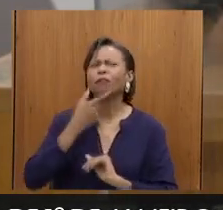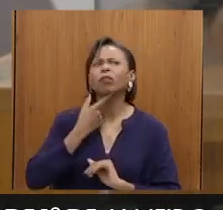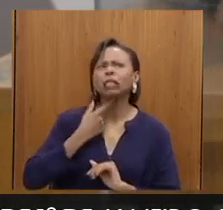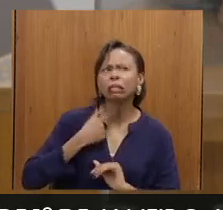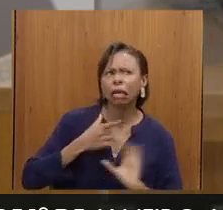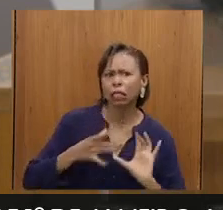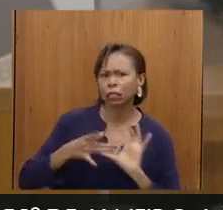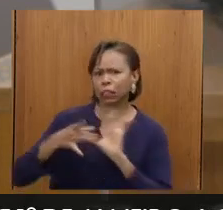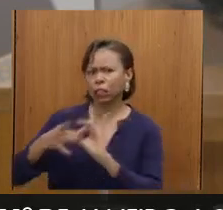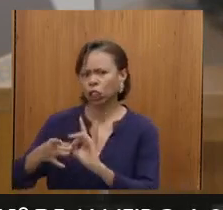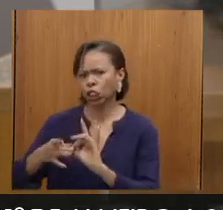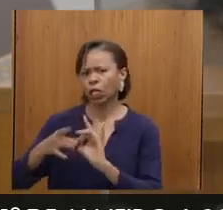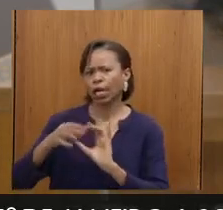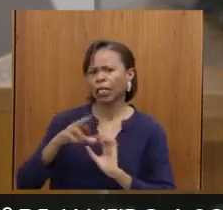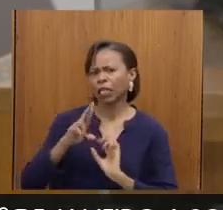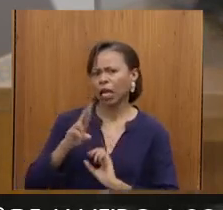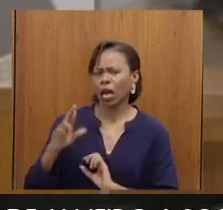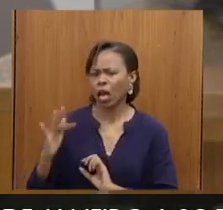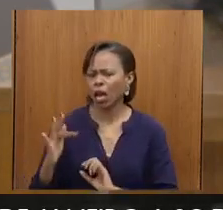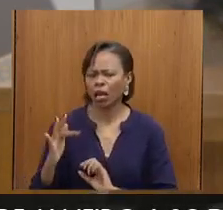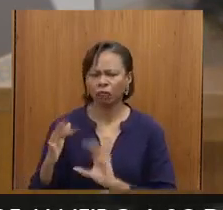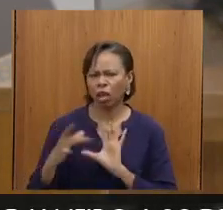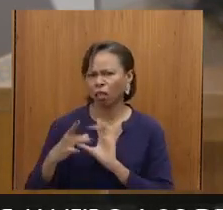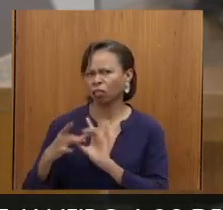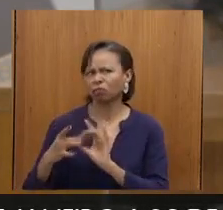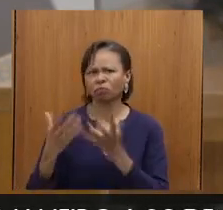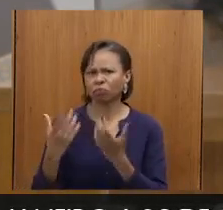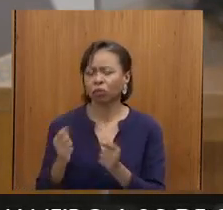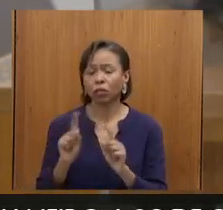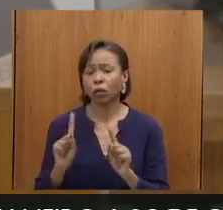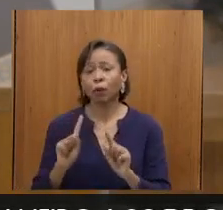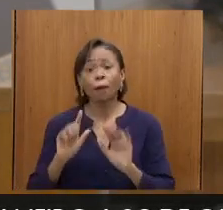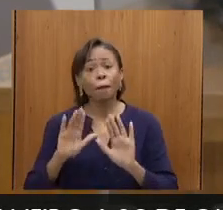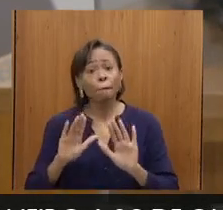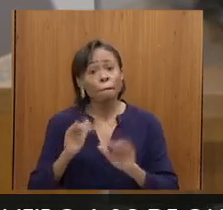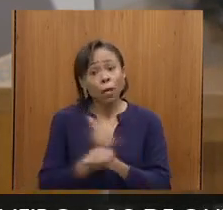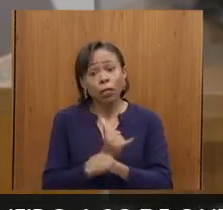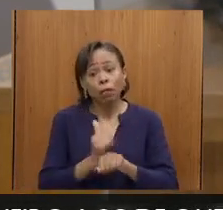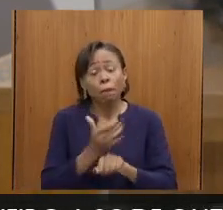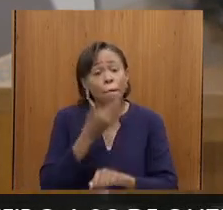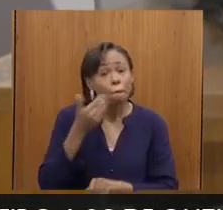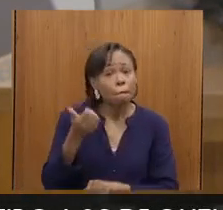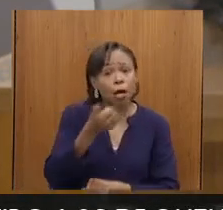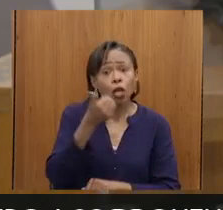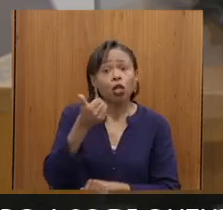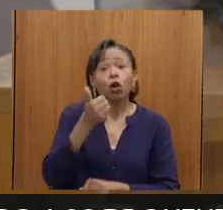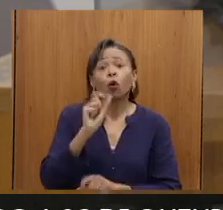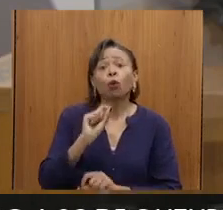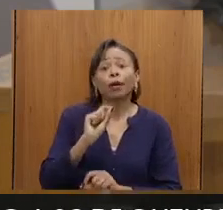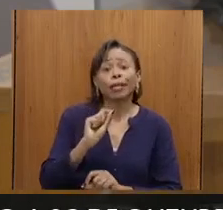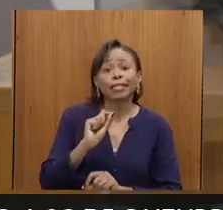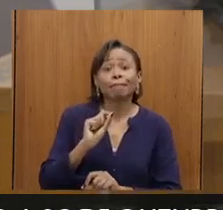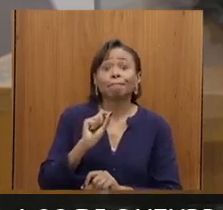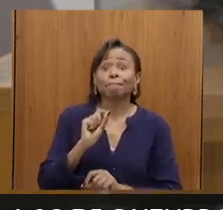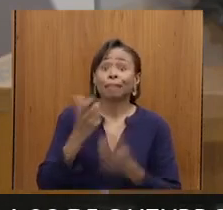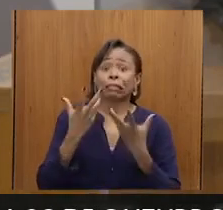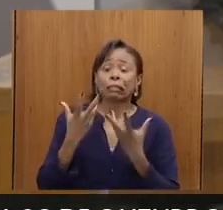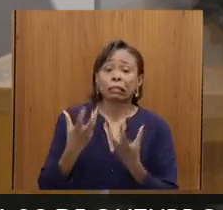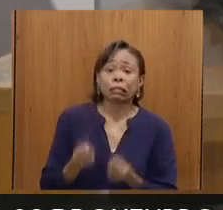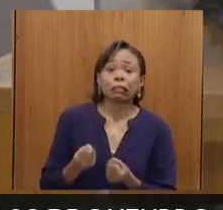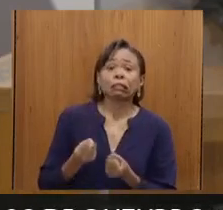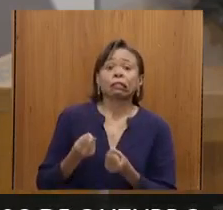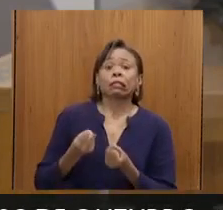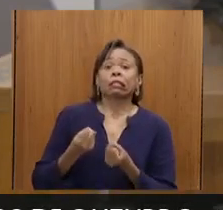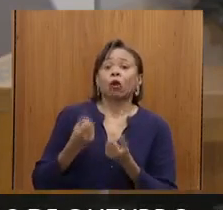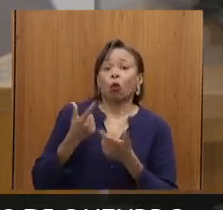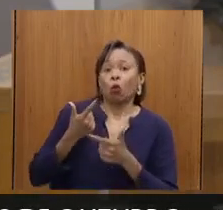regime de recuperação fiscal. Acho que a analogia melhor para nós seria tomar o remédio amargo para solucionar